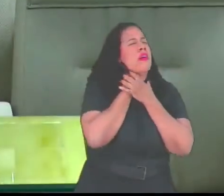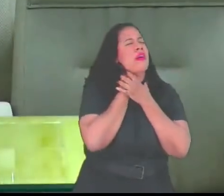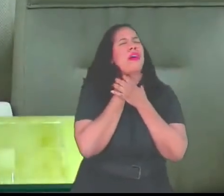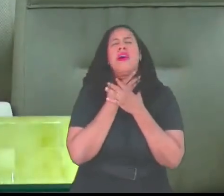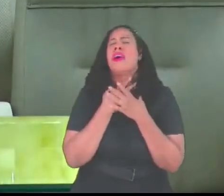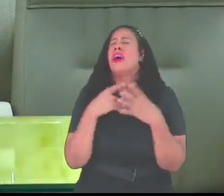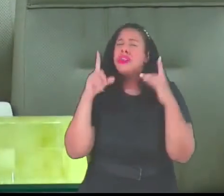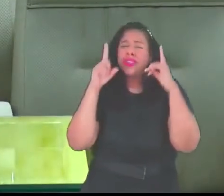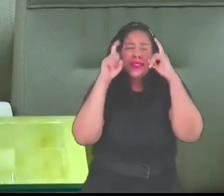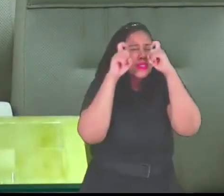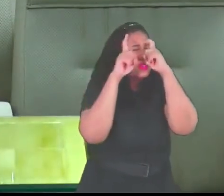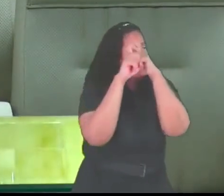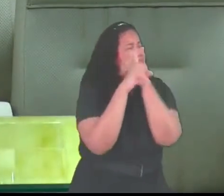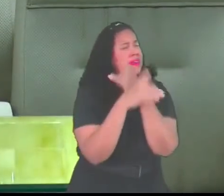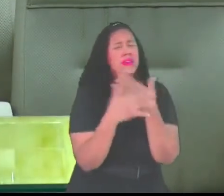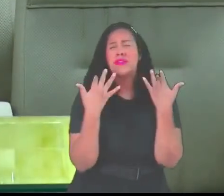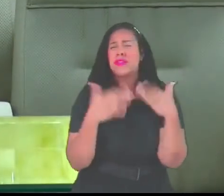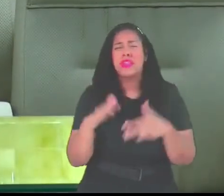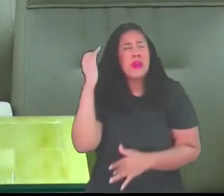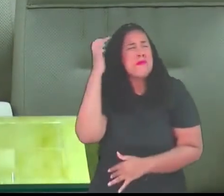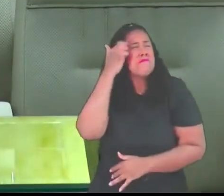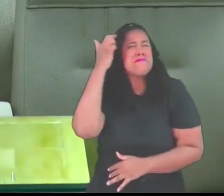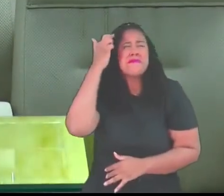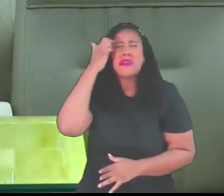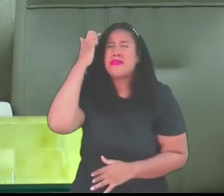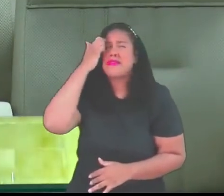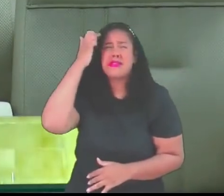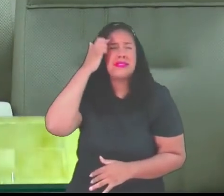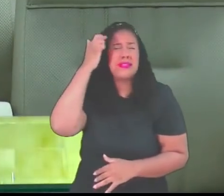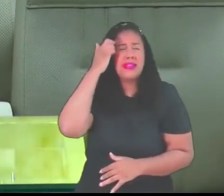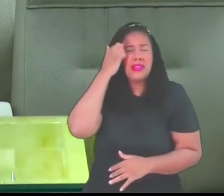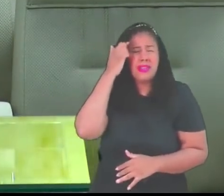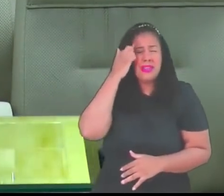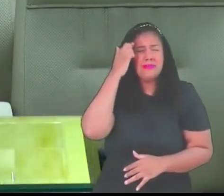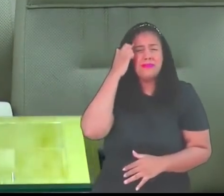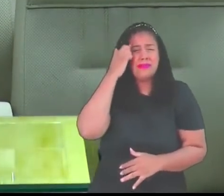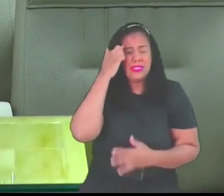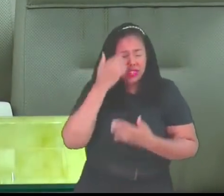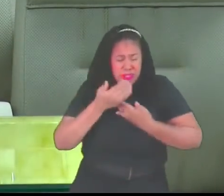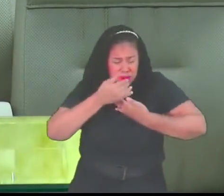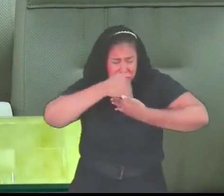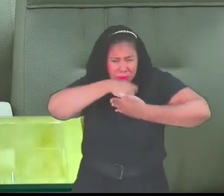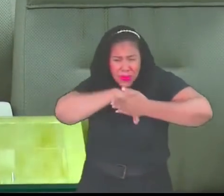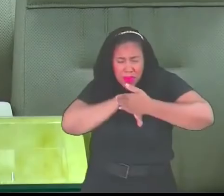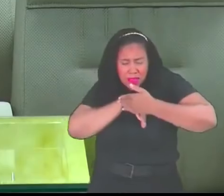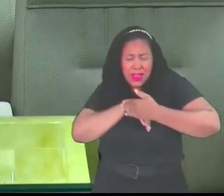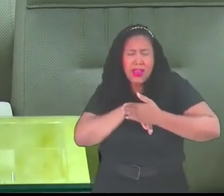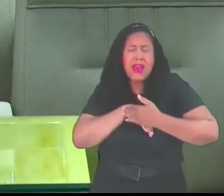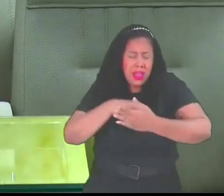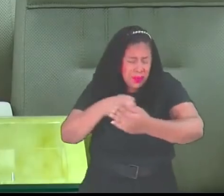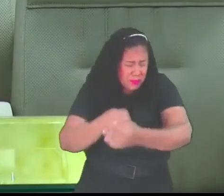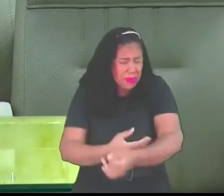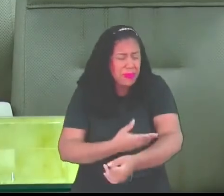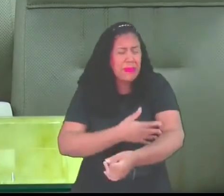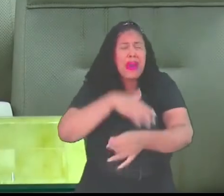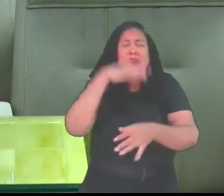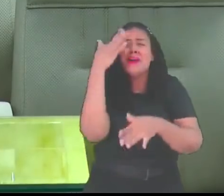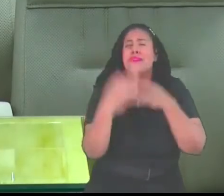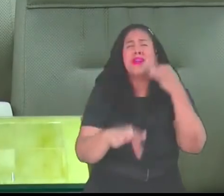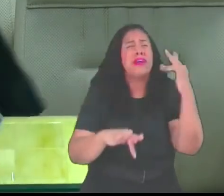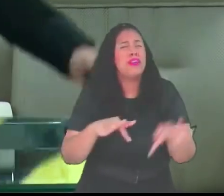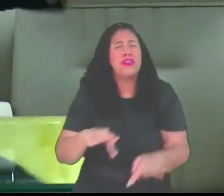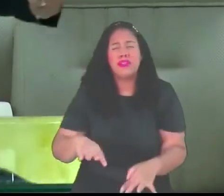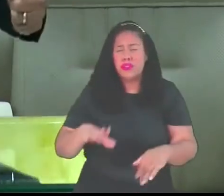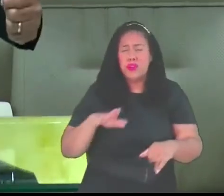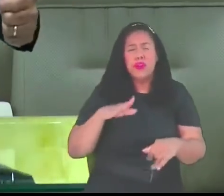do estrangulamento psicológico e emocional, na hora da dor, na hora das noites mal